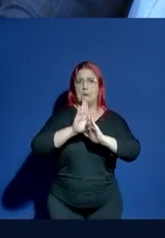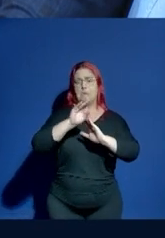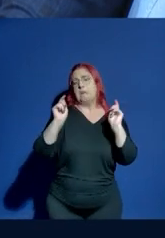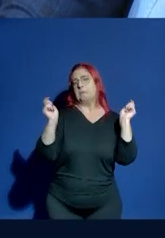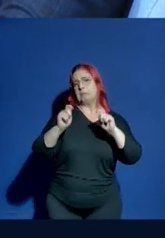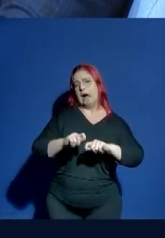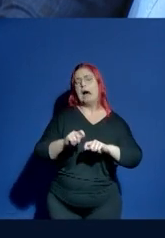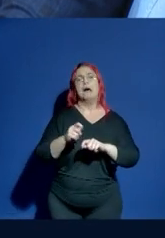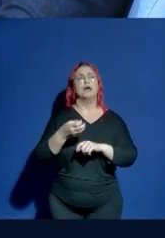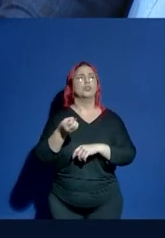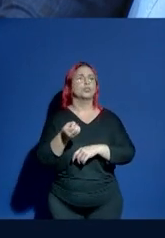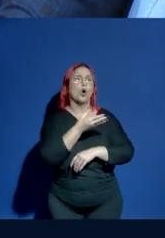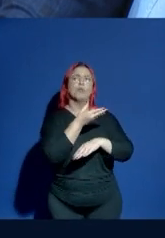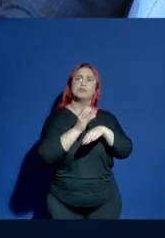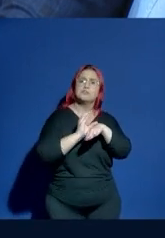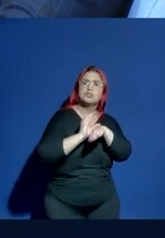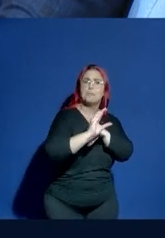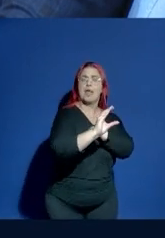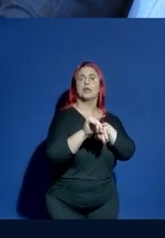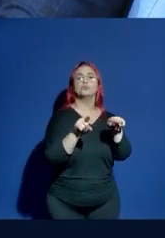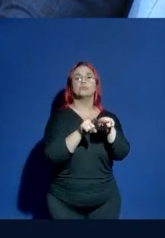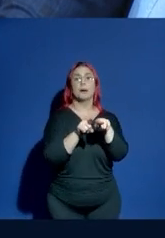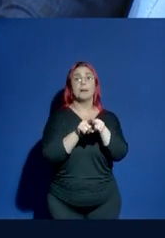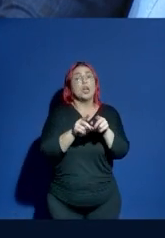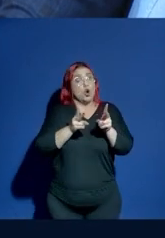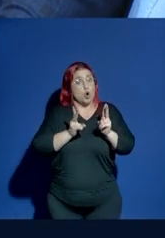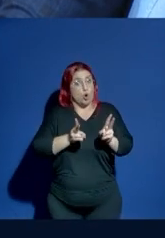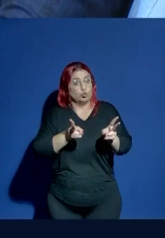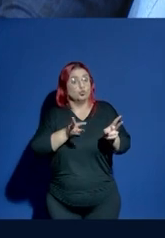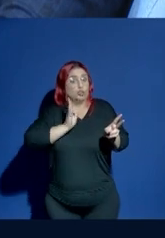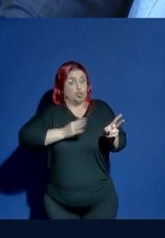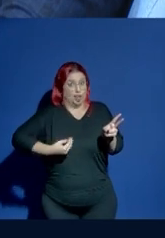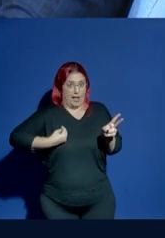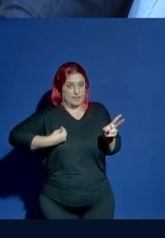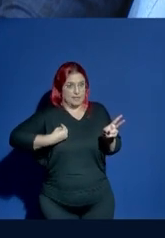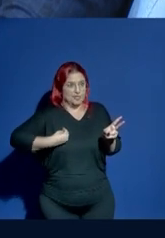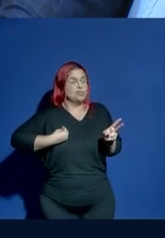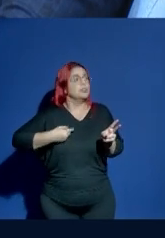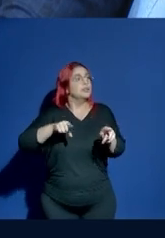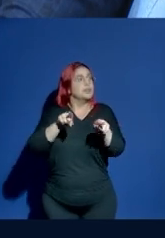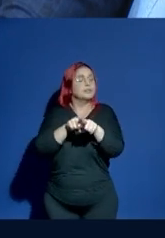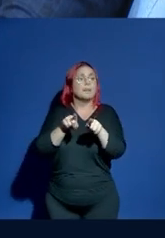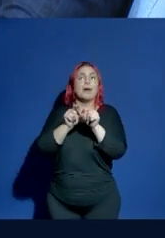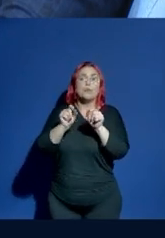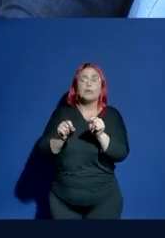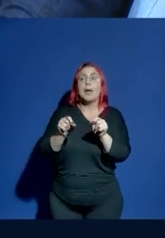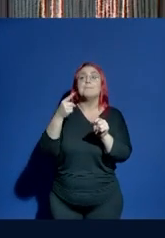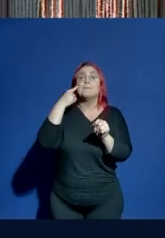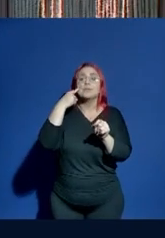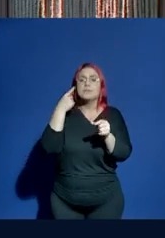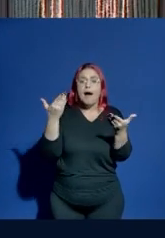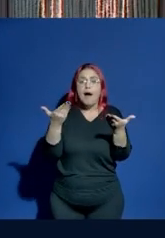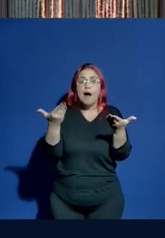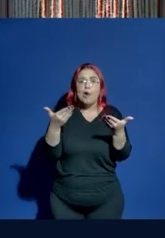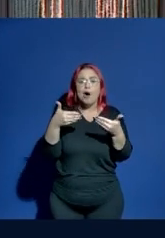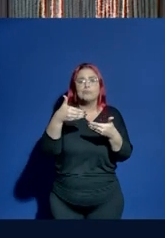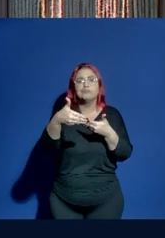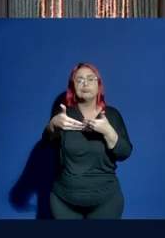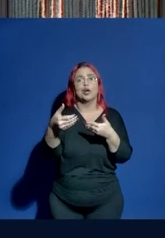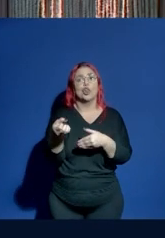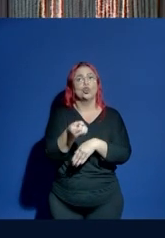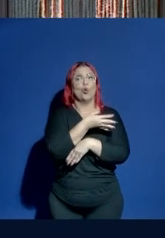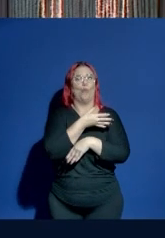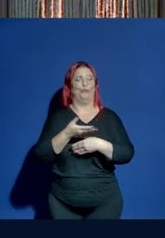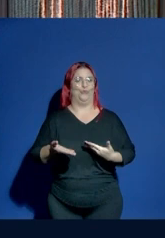aí novos investimentos, mantendo os biocombustíveis que nós temos, e olhar esse novo mercado que está se desenhando a